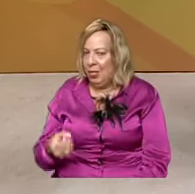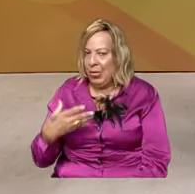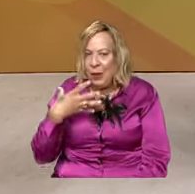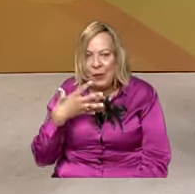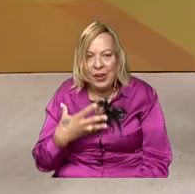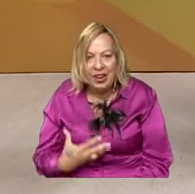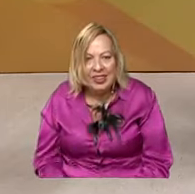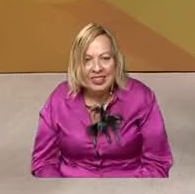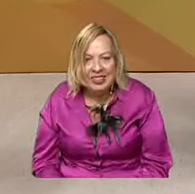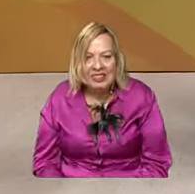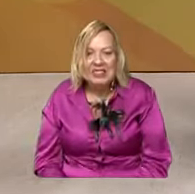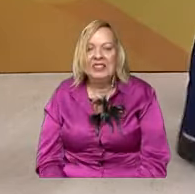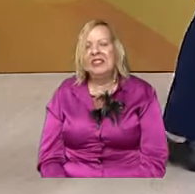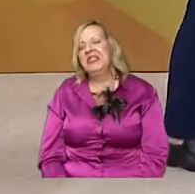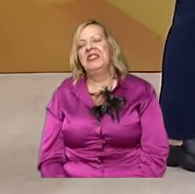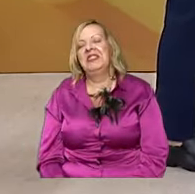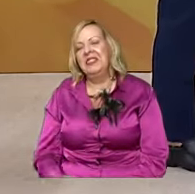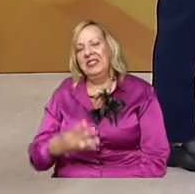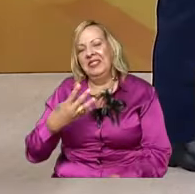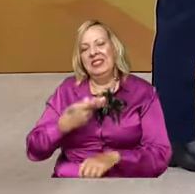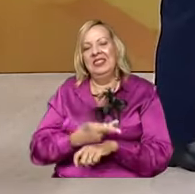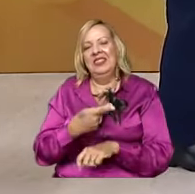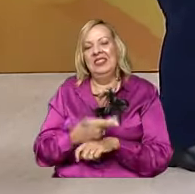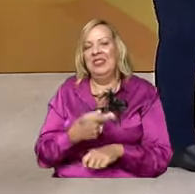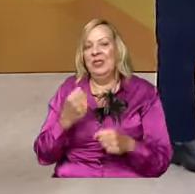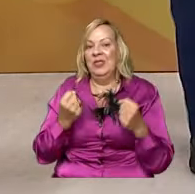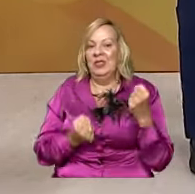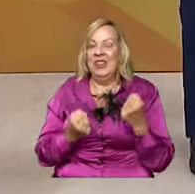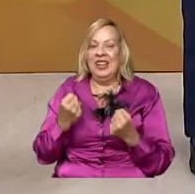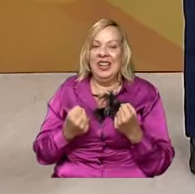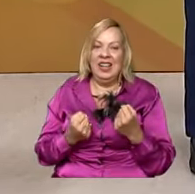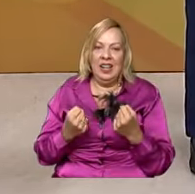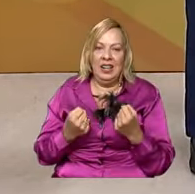canto, liberdade. Tá vendo? E no quarto prêmio especial.